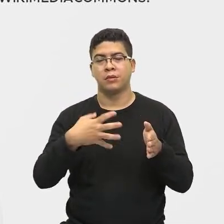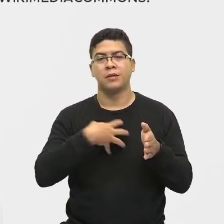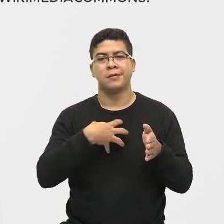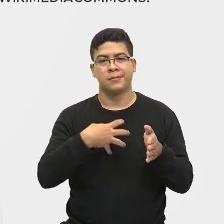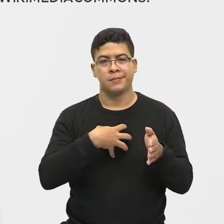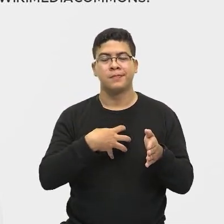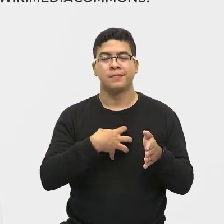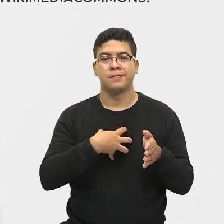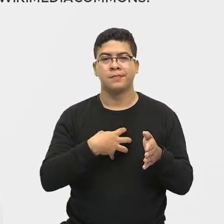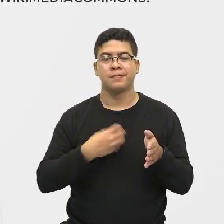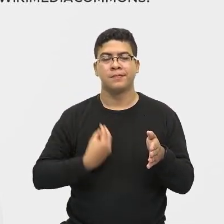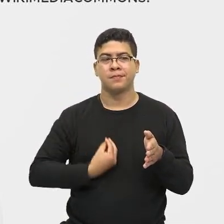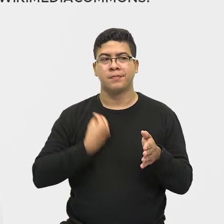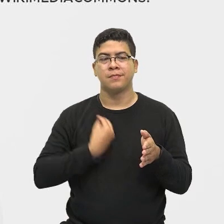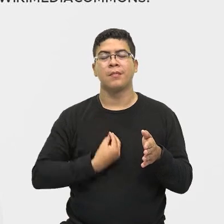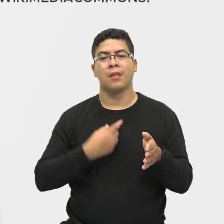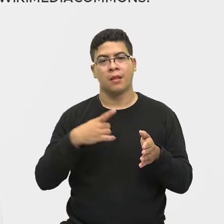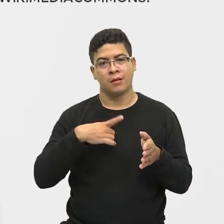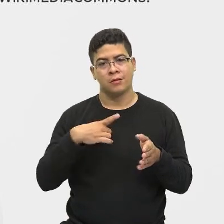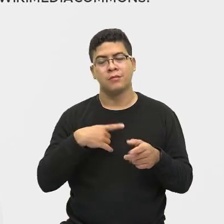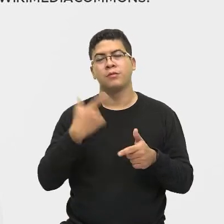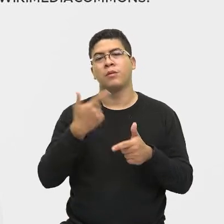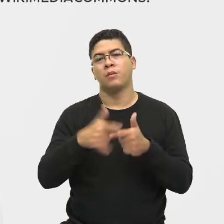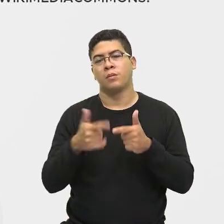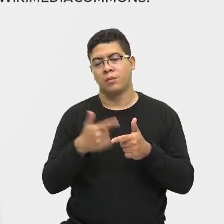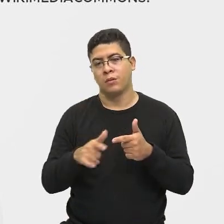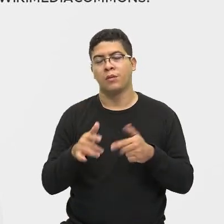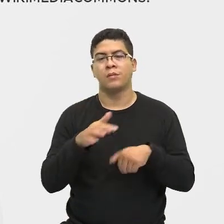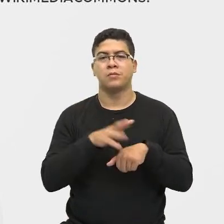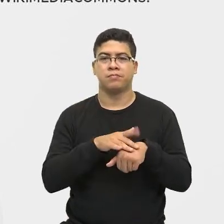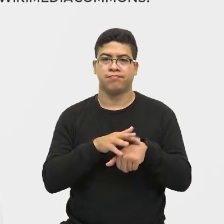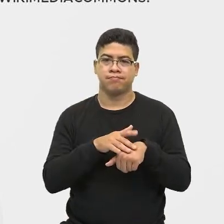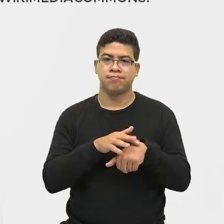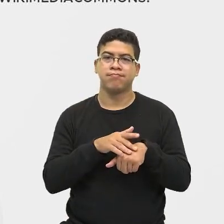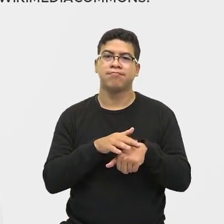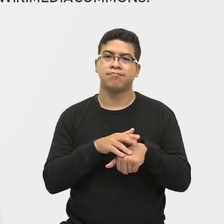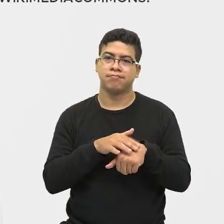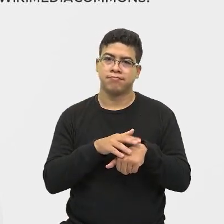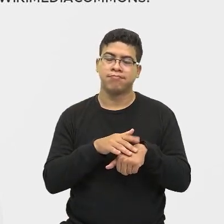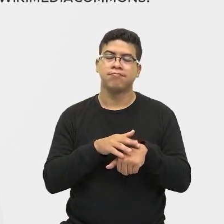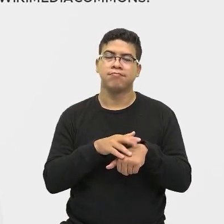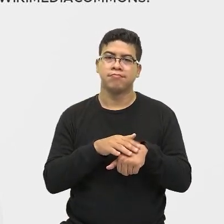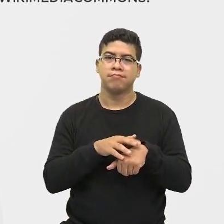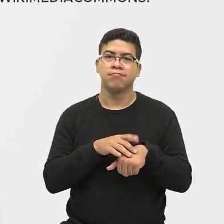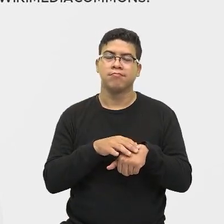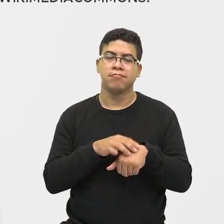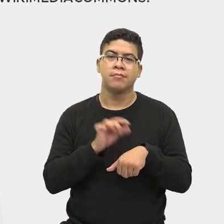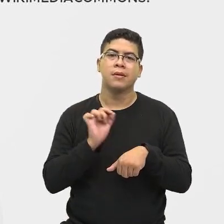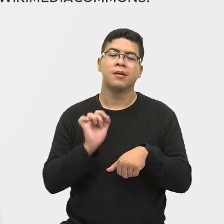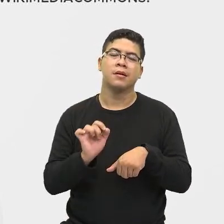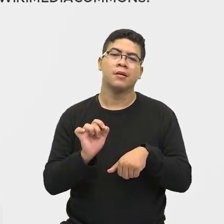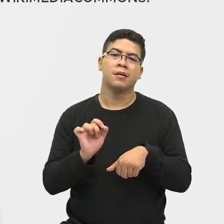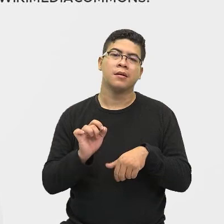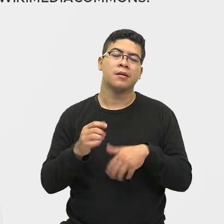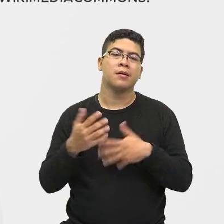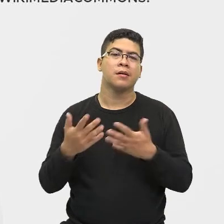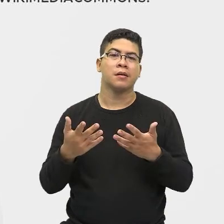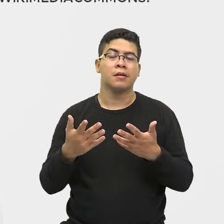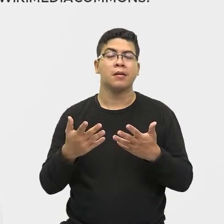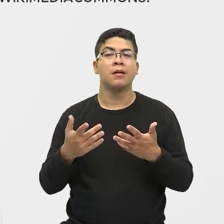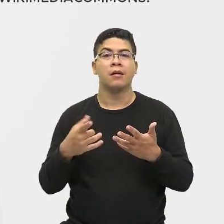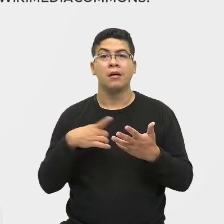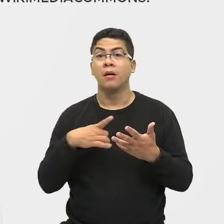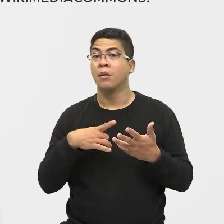né? Ele tinha o problema, né, de saúde, então ele de repente poderia morrer